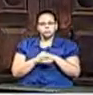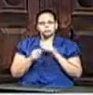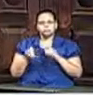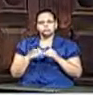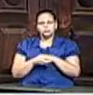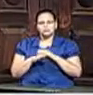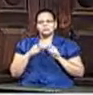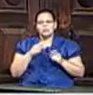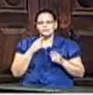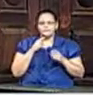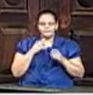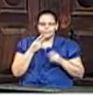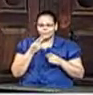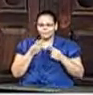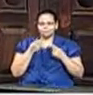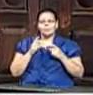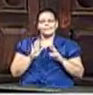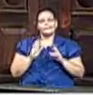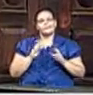Mota